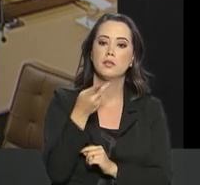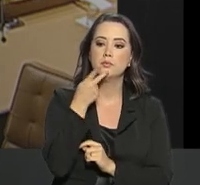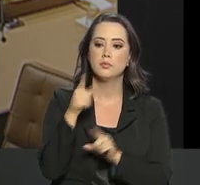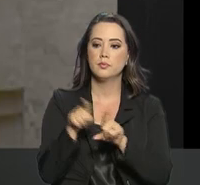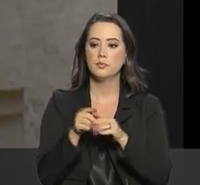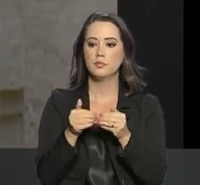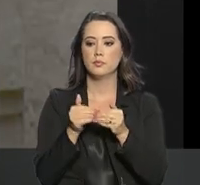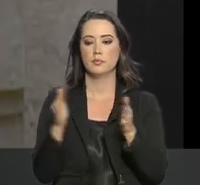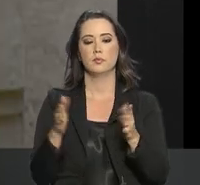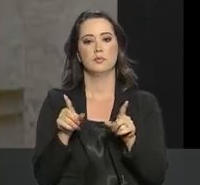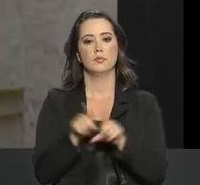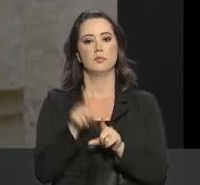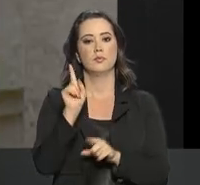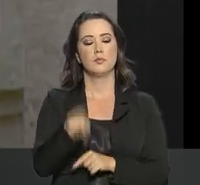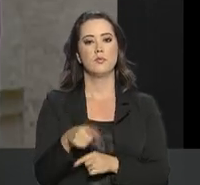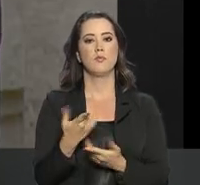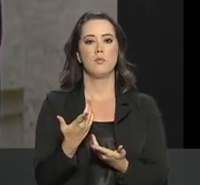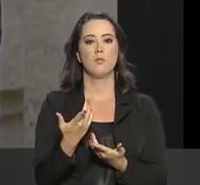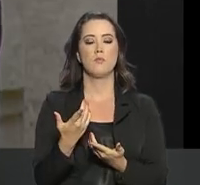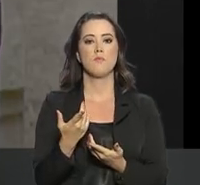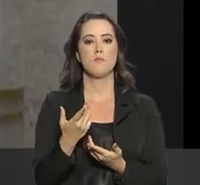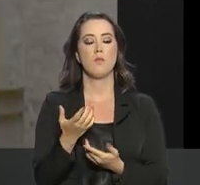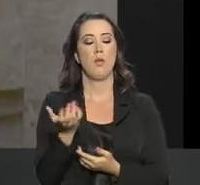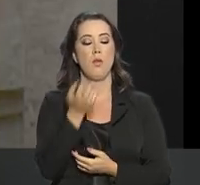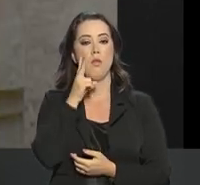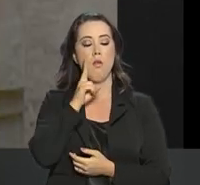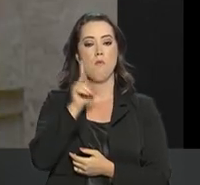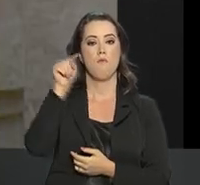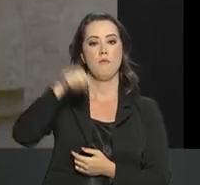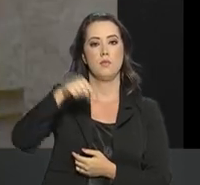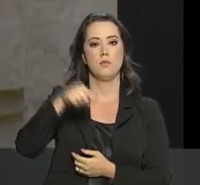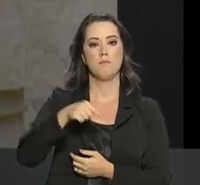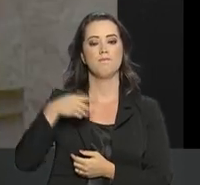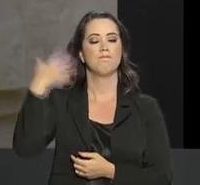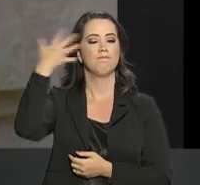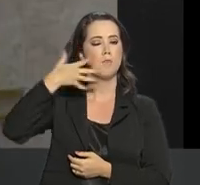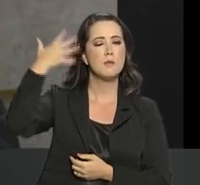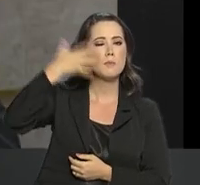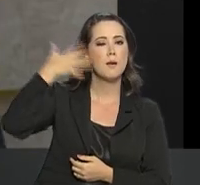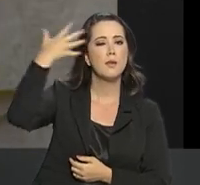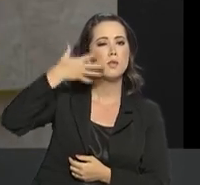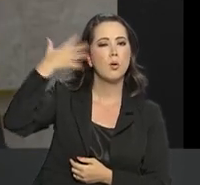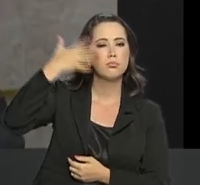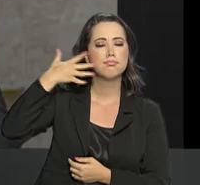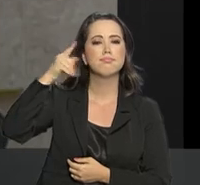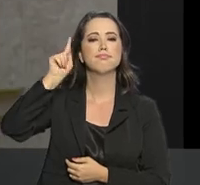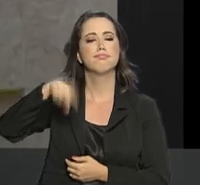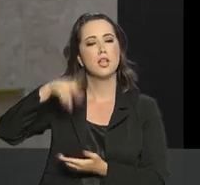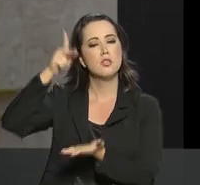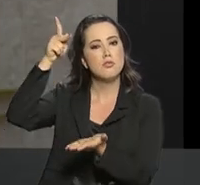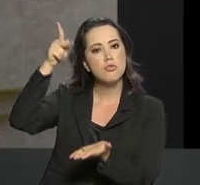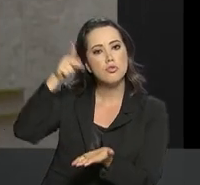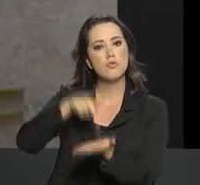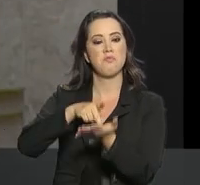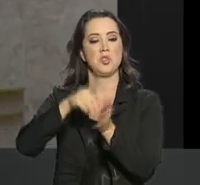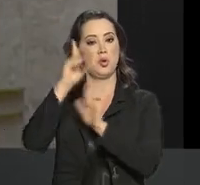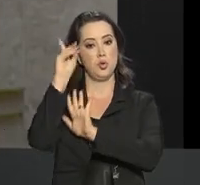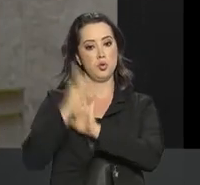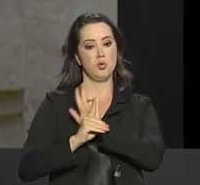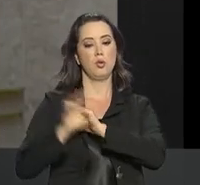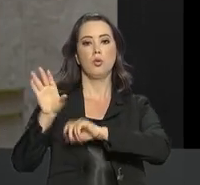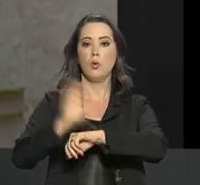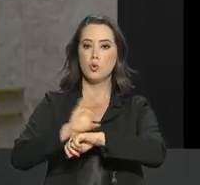senhor presidente, que eu ouvi aqui lições, na verdade, de direito